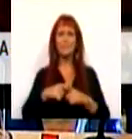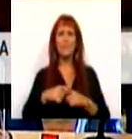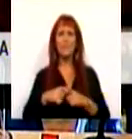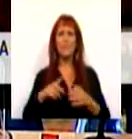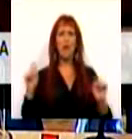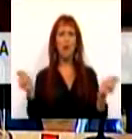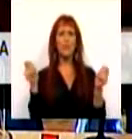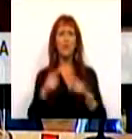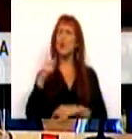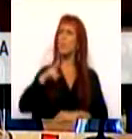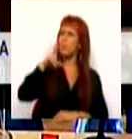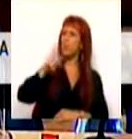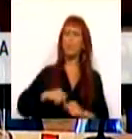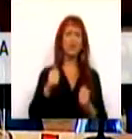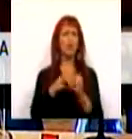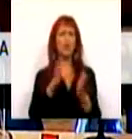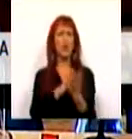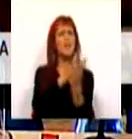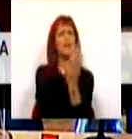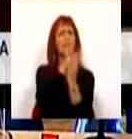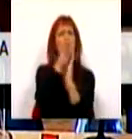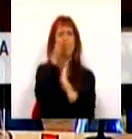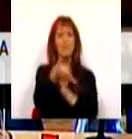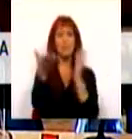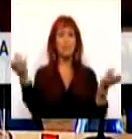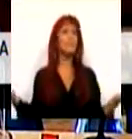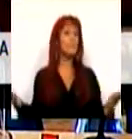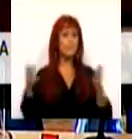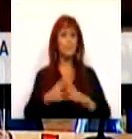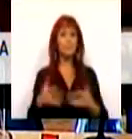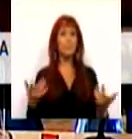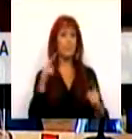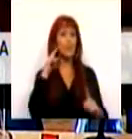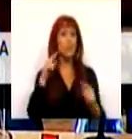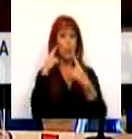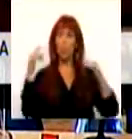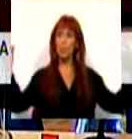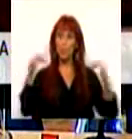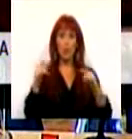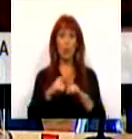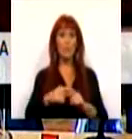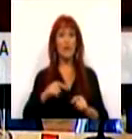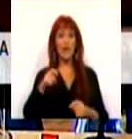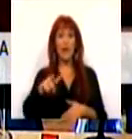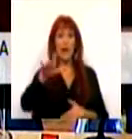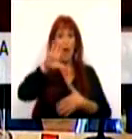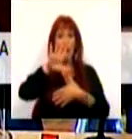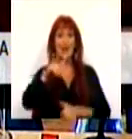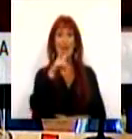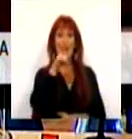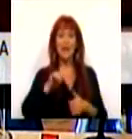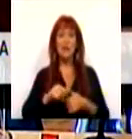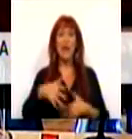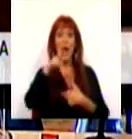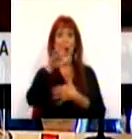promoção de Portugal em todas as suas dimensões e que atinge um público de toda a América Latina, de toda a América de